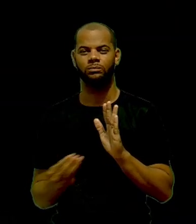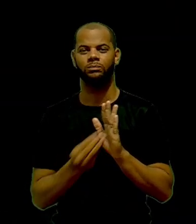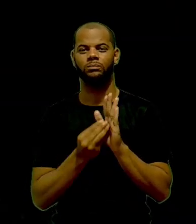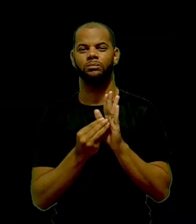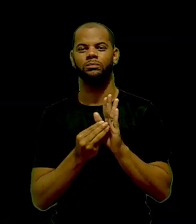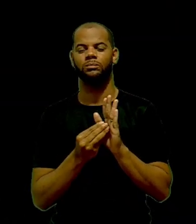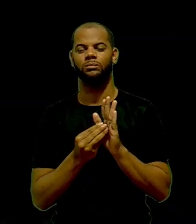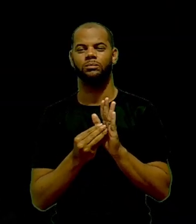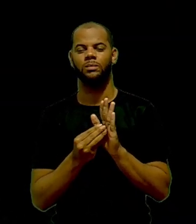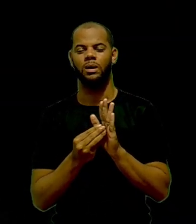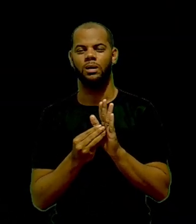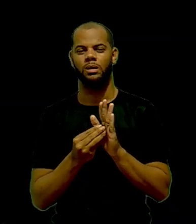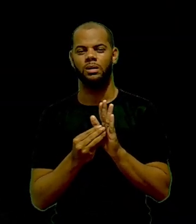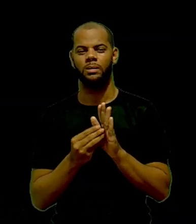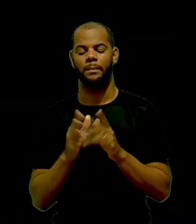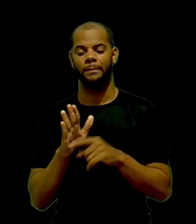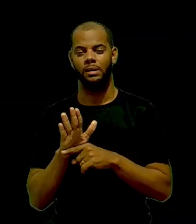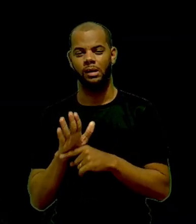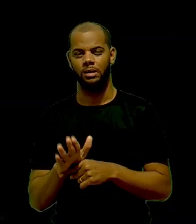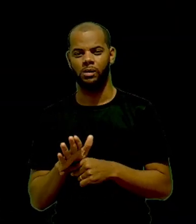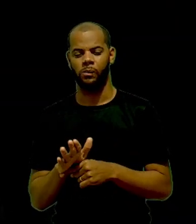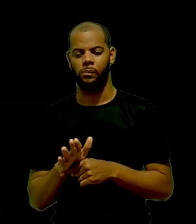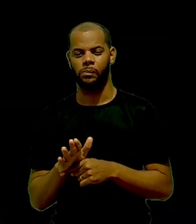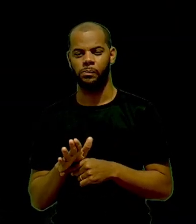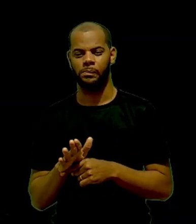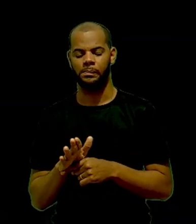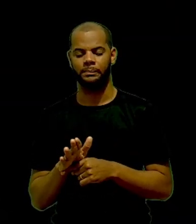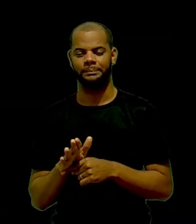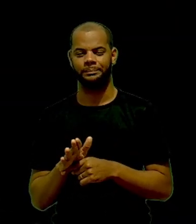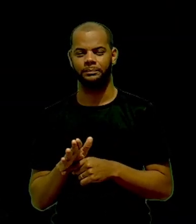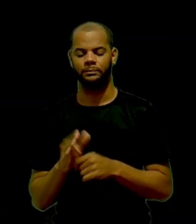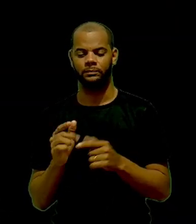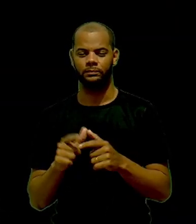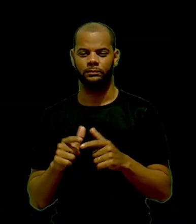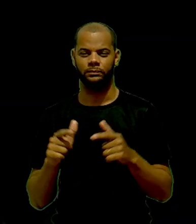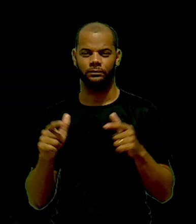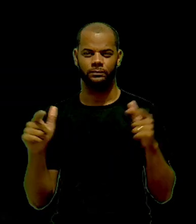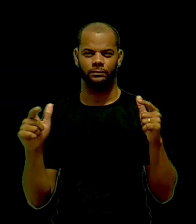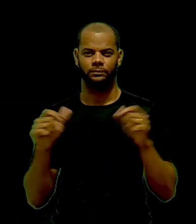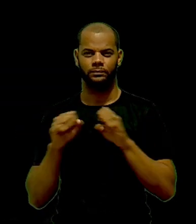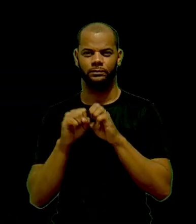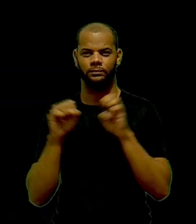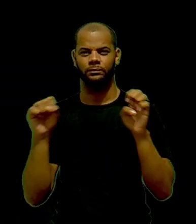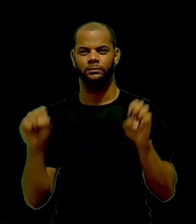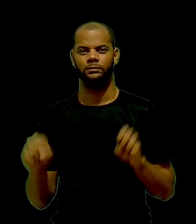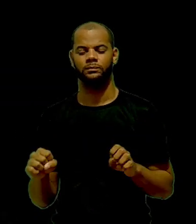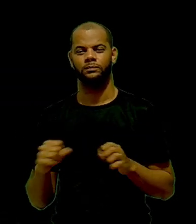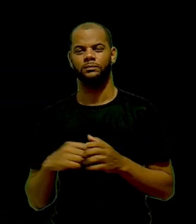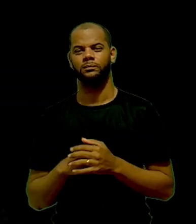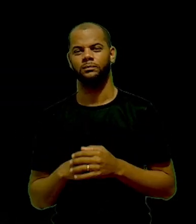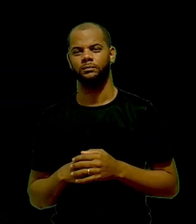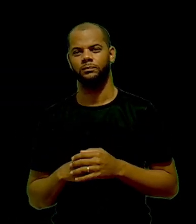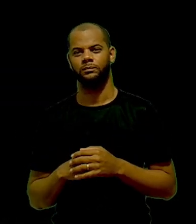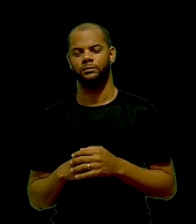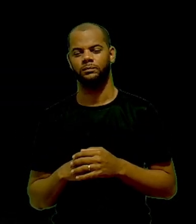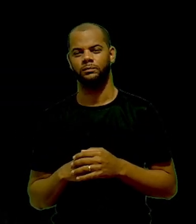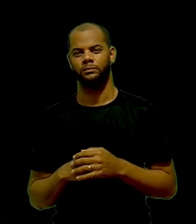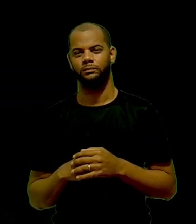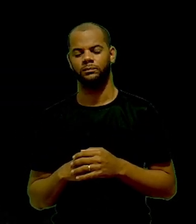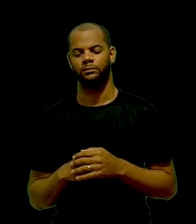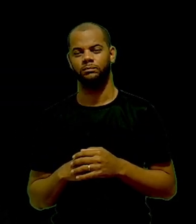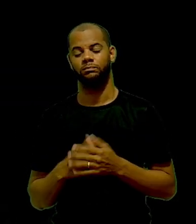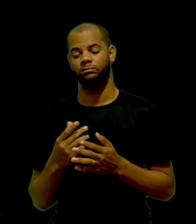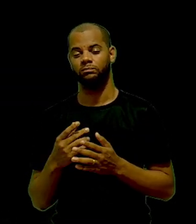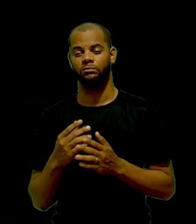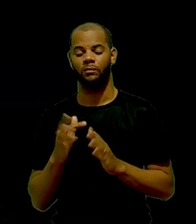para possibilitar a inserção em maior escala desses sistemas? Podia ser incentivos